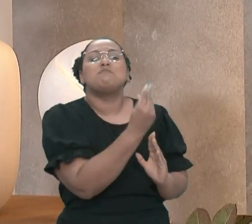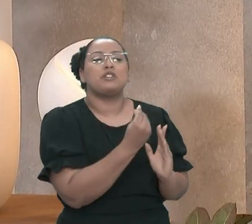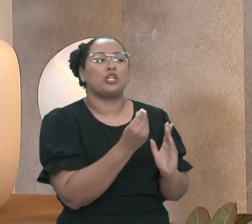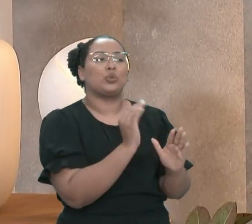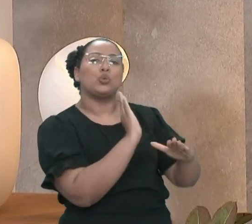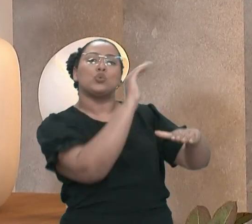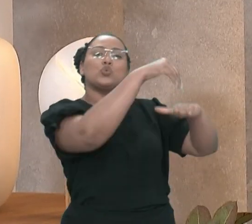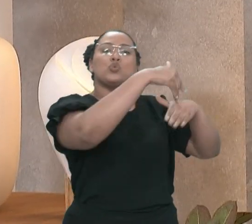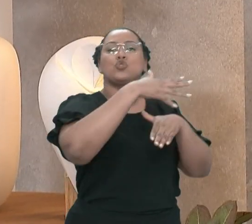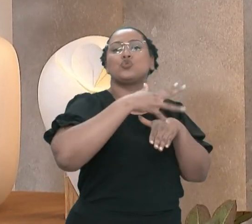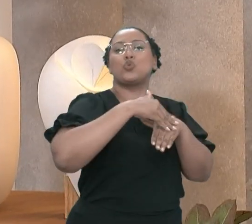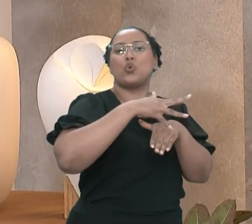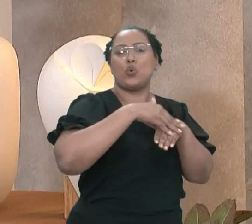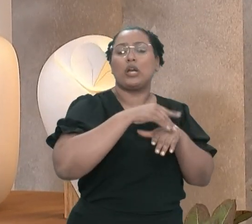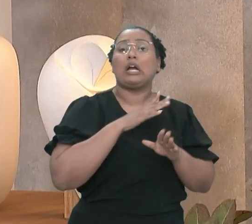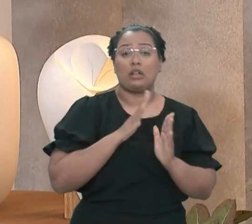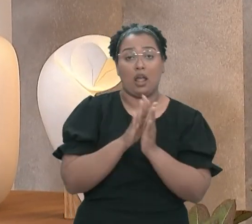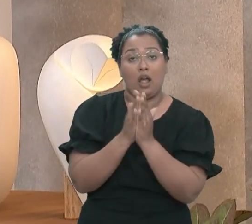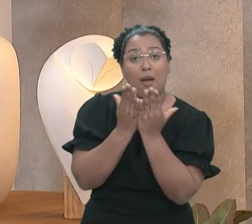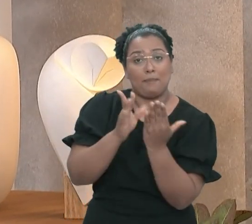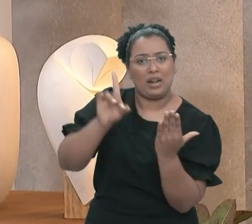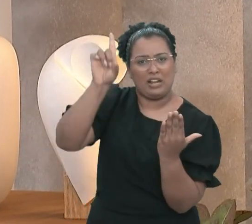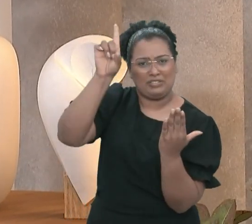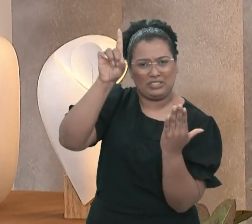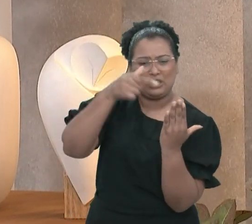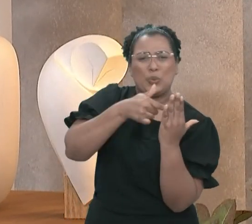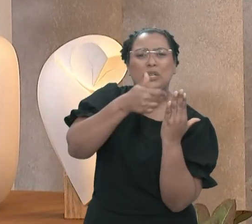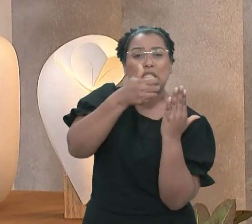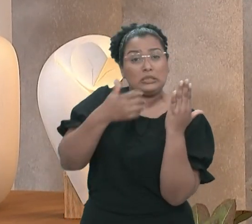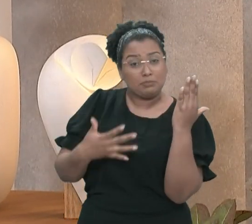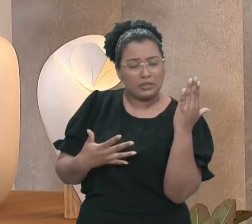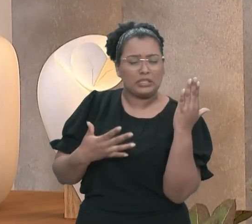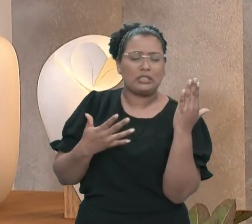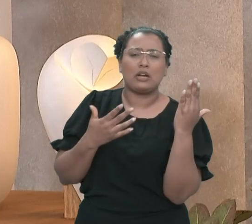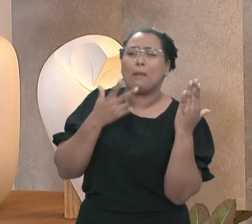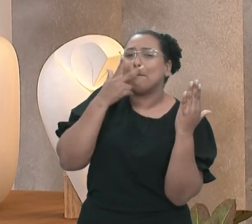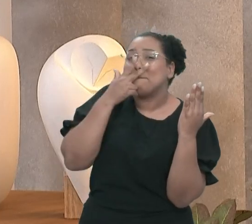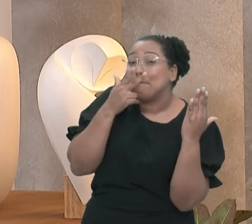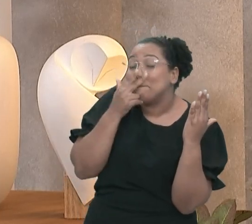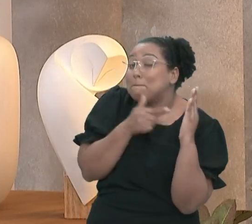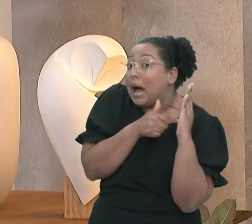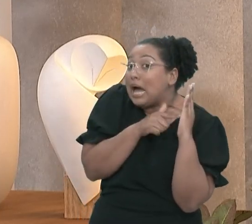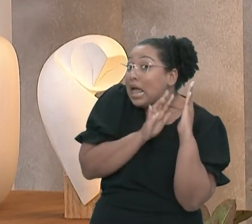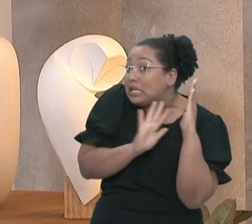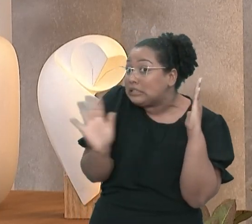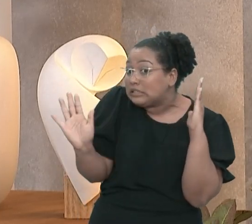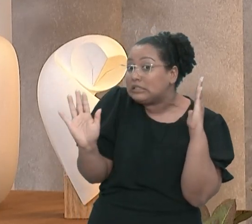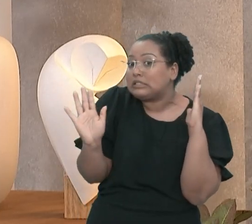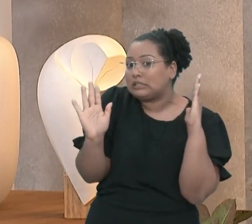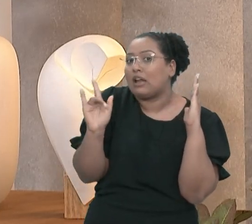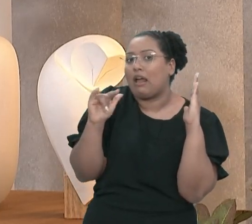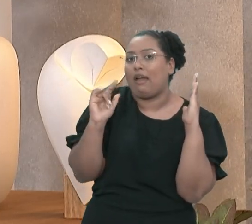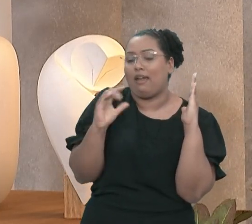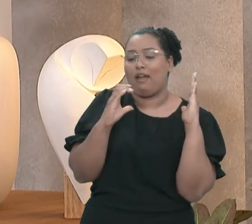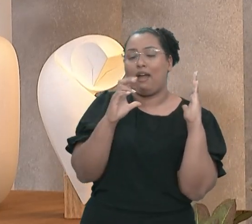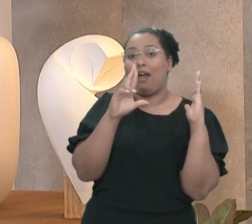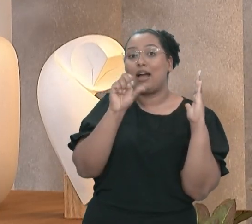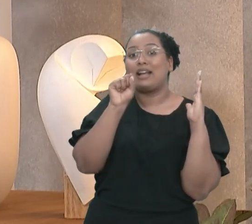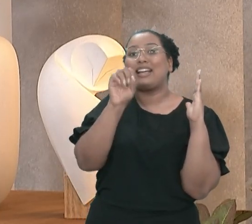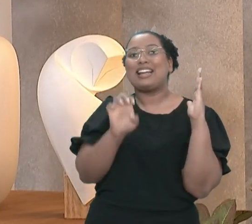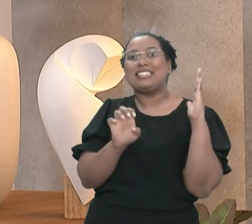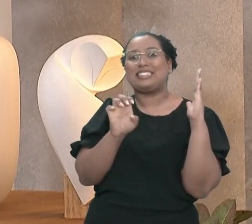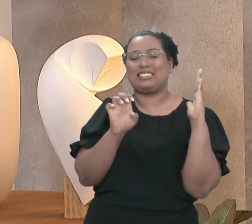você vê até em alguns trechos da Bíblia, algumas passagens que remetem a ataques, né? Na verdade são crises, mas eles colocam